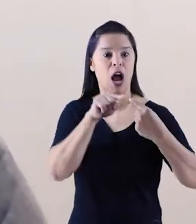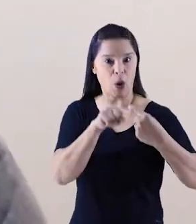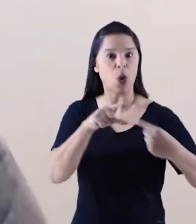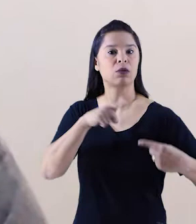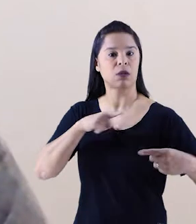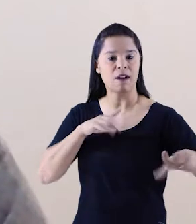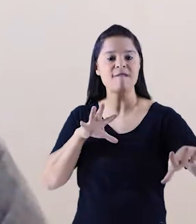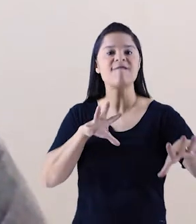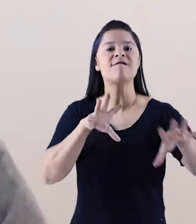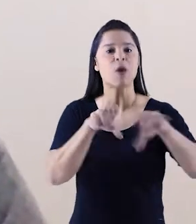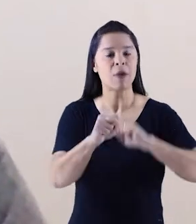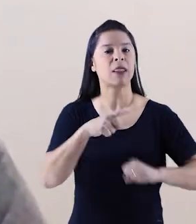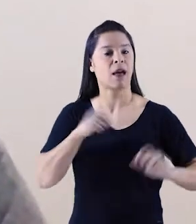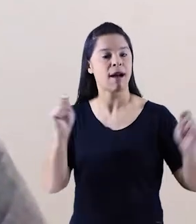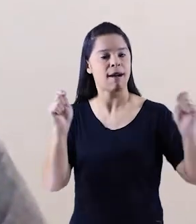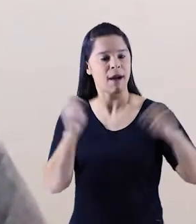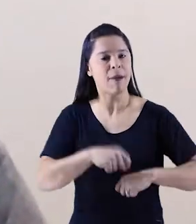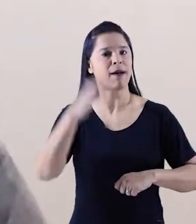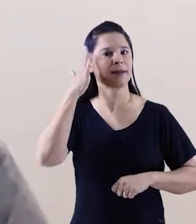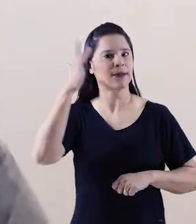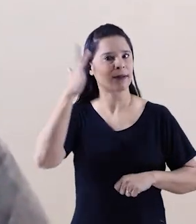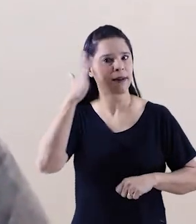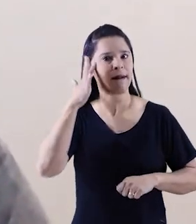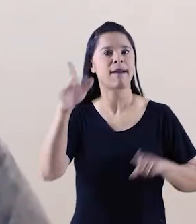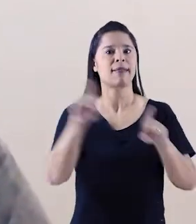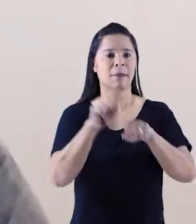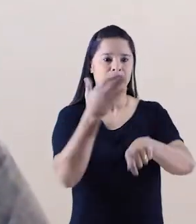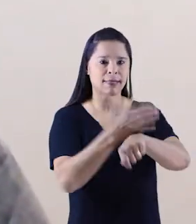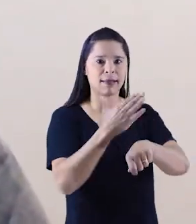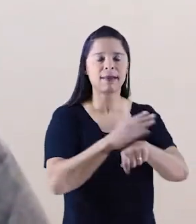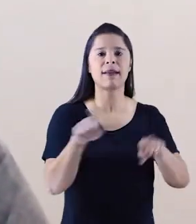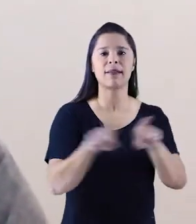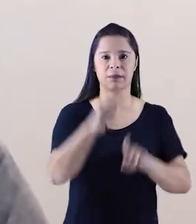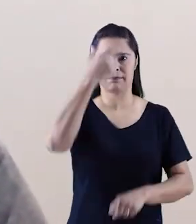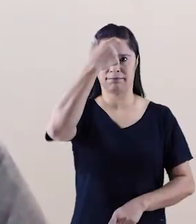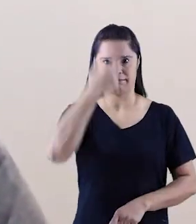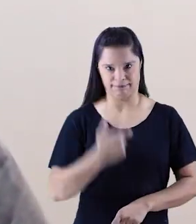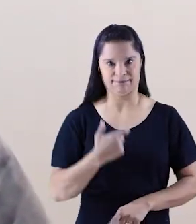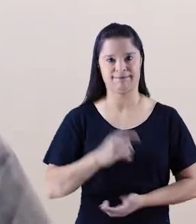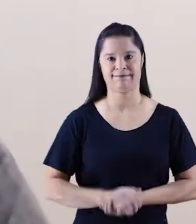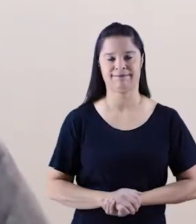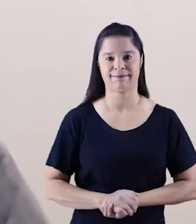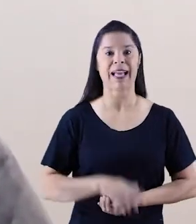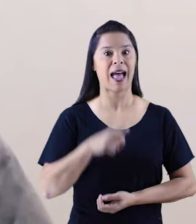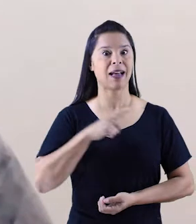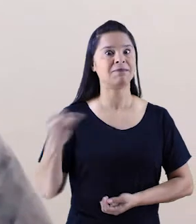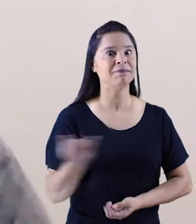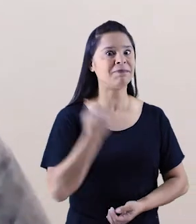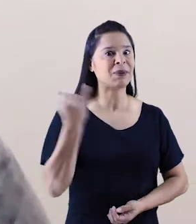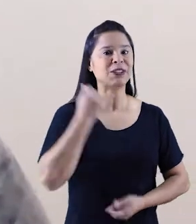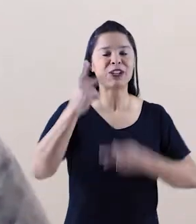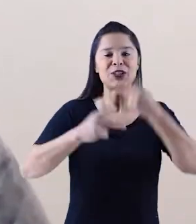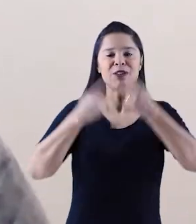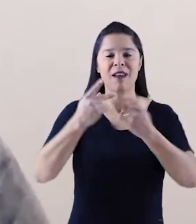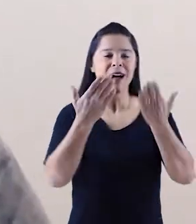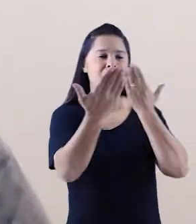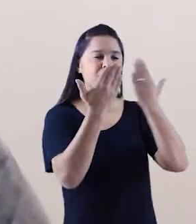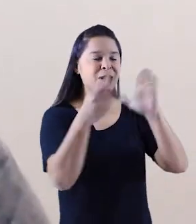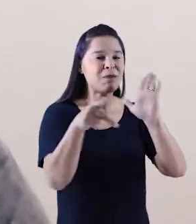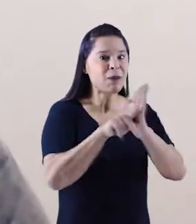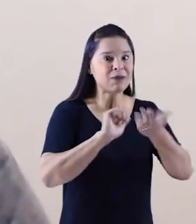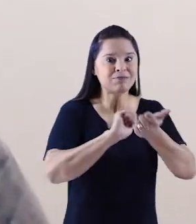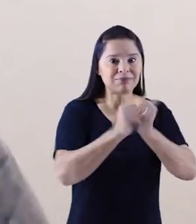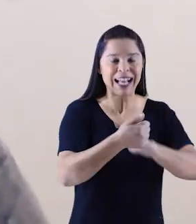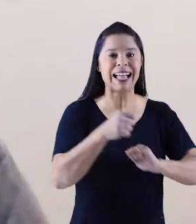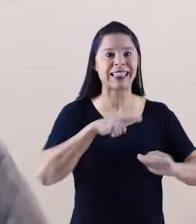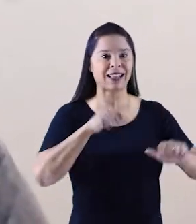quais estejam capacitados teórica, técnica e pessoalmente. Vale dizer que a psicologia do